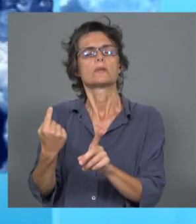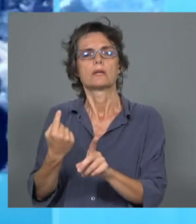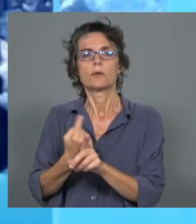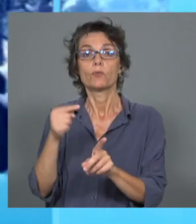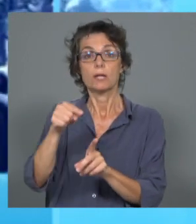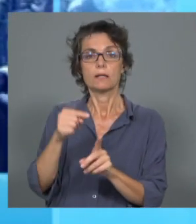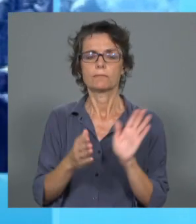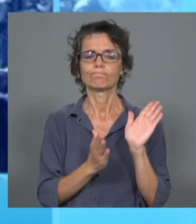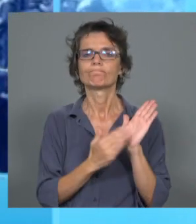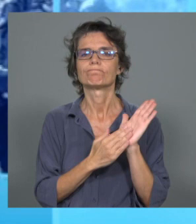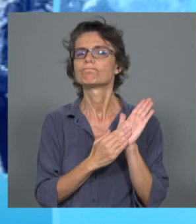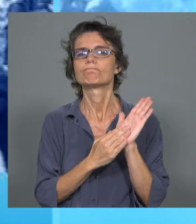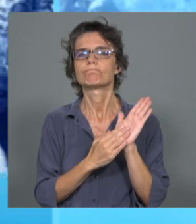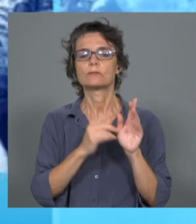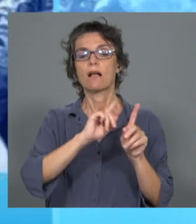prova do pluralismo